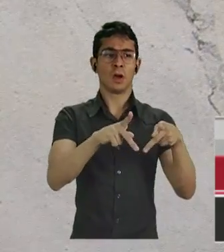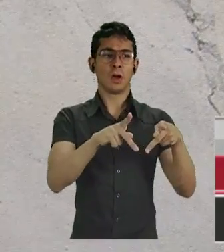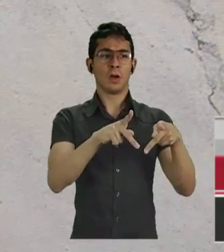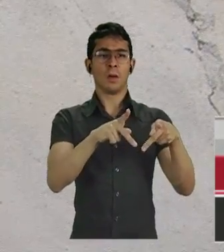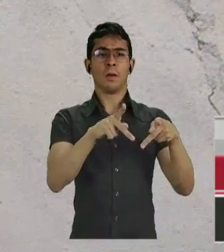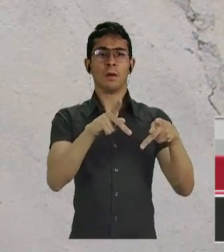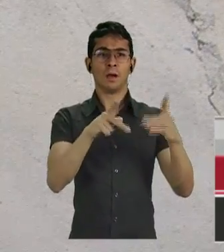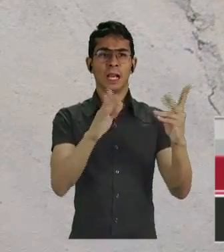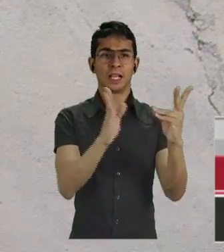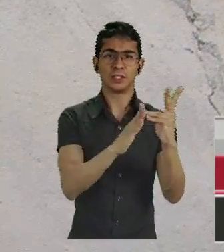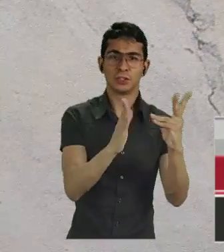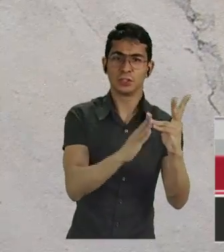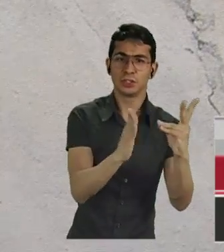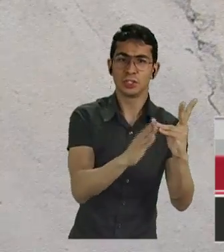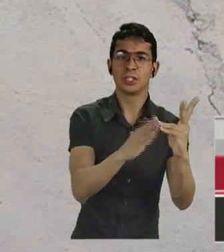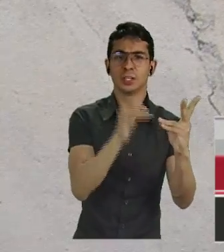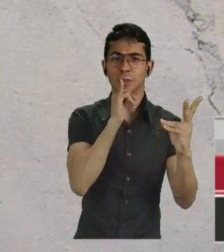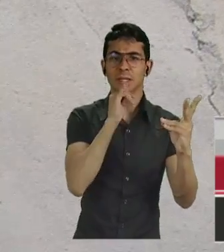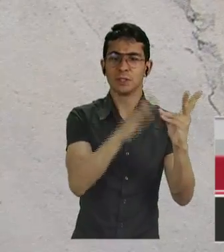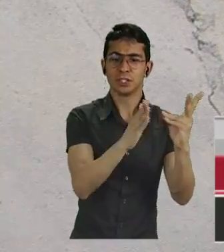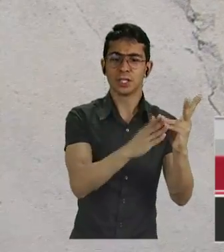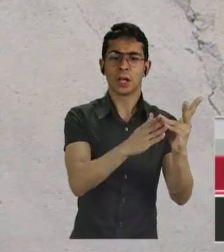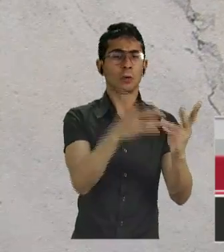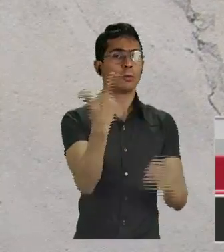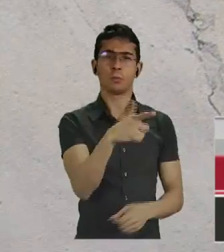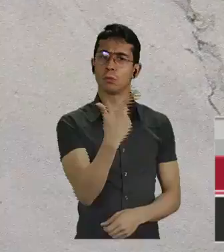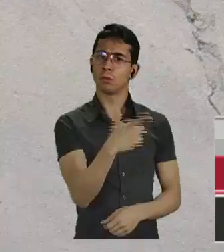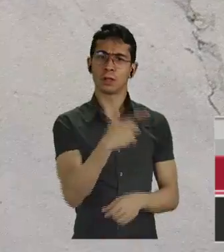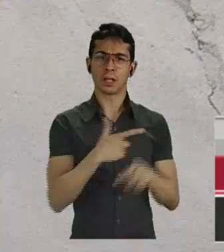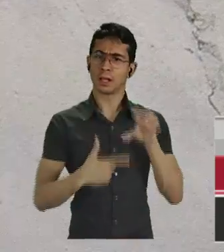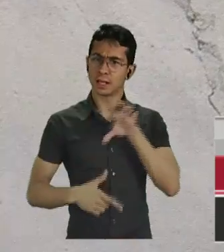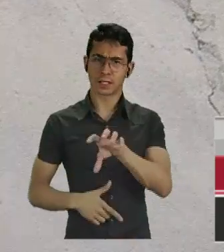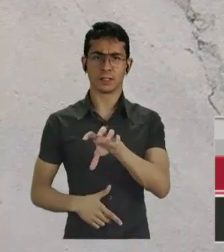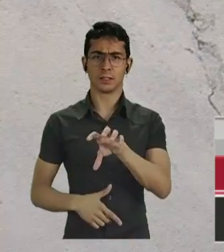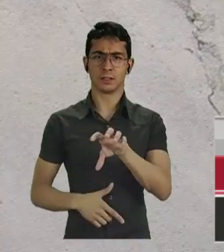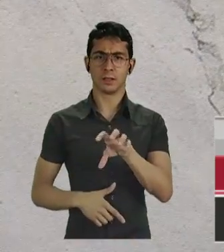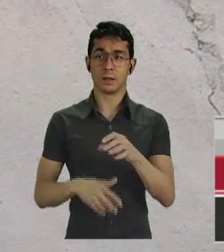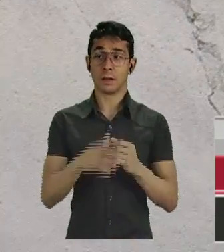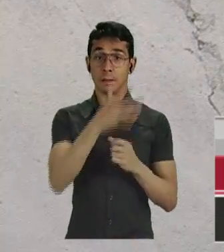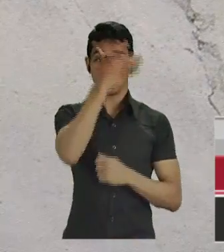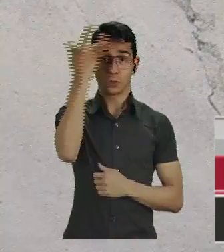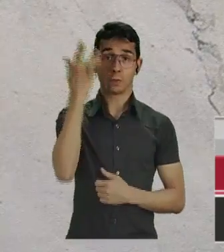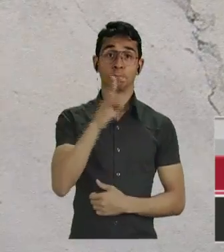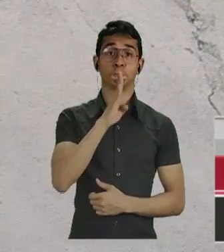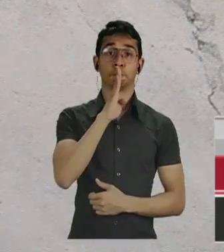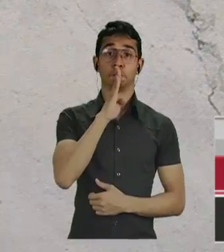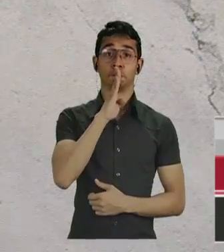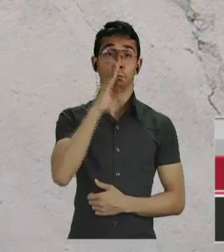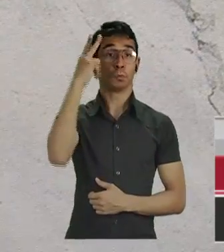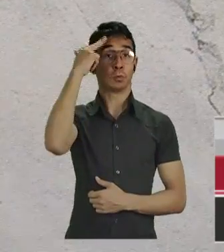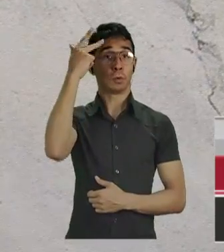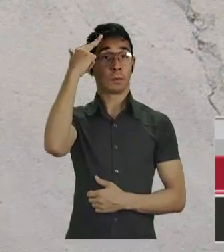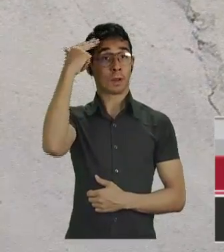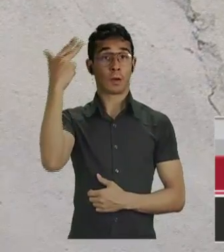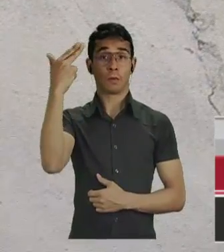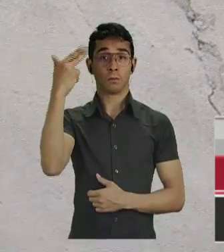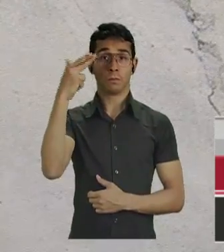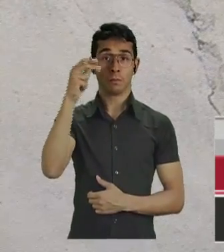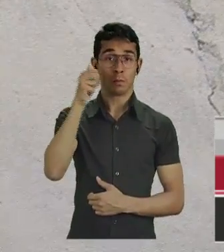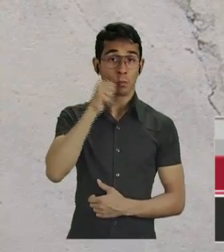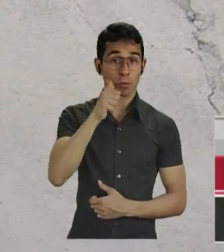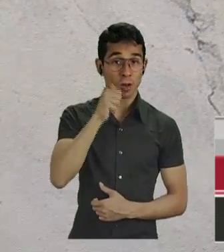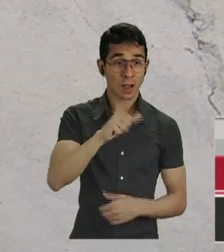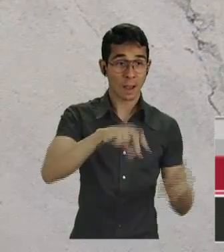indígenas etc nós não vemos esse tipo de atitude gente e ninguém fala nada todo mundo acha normal a mulher foi presa